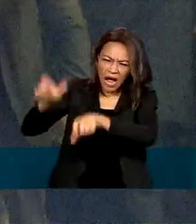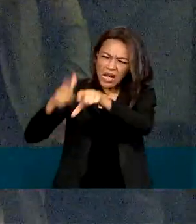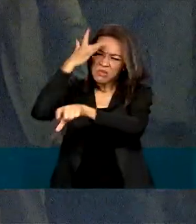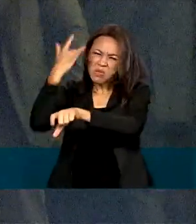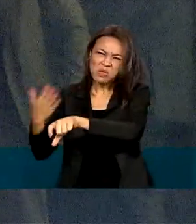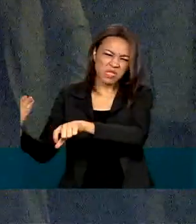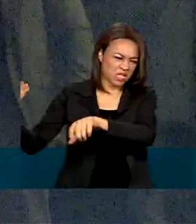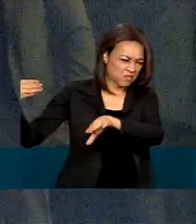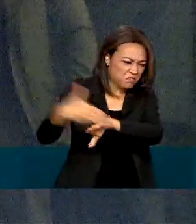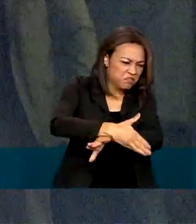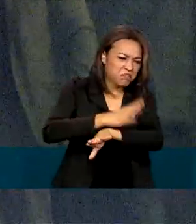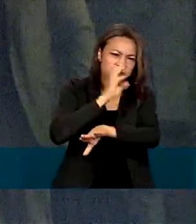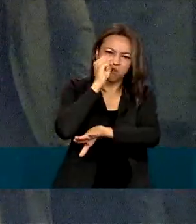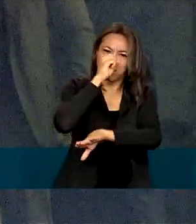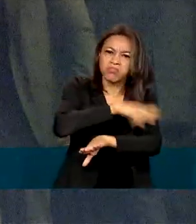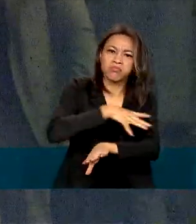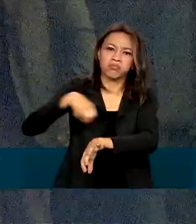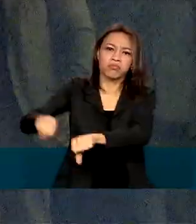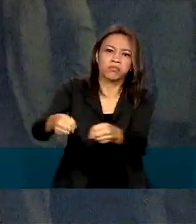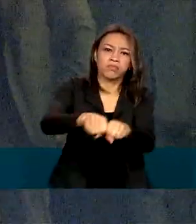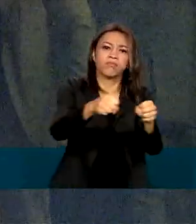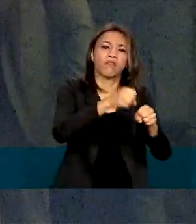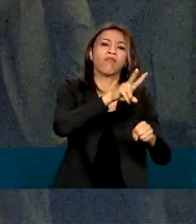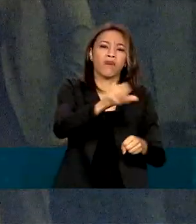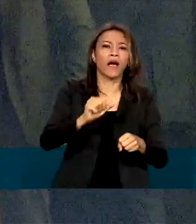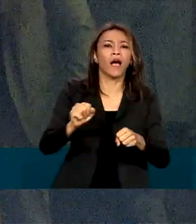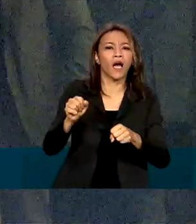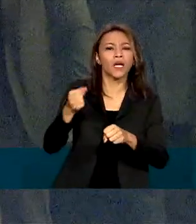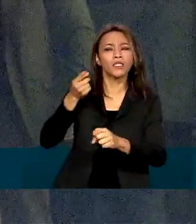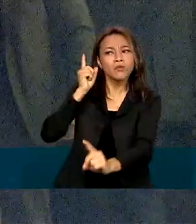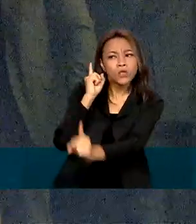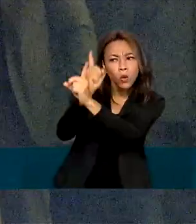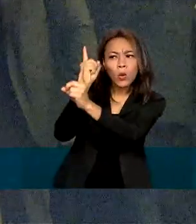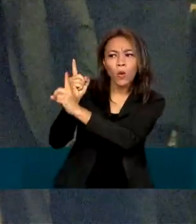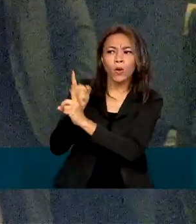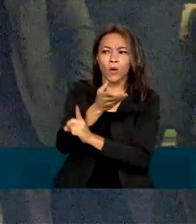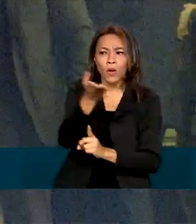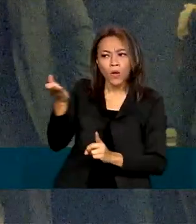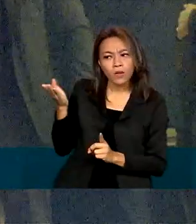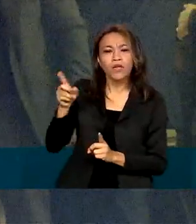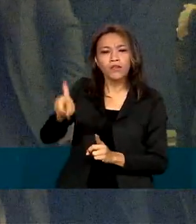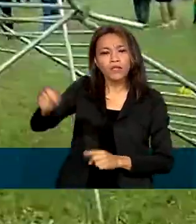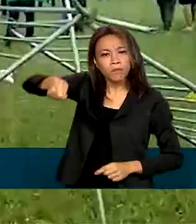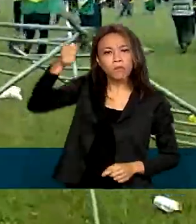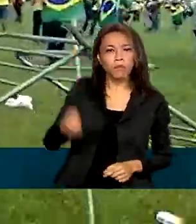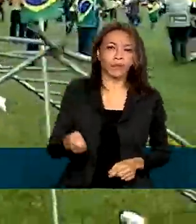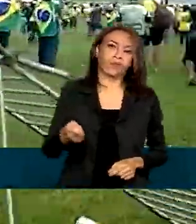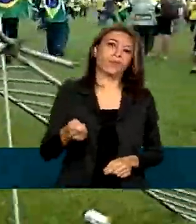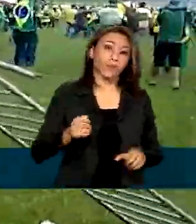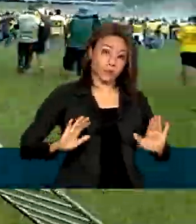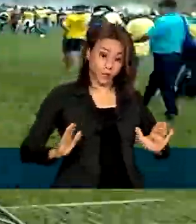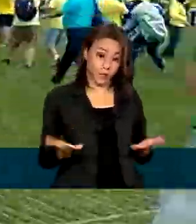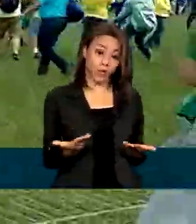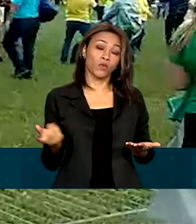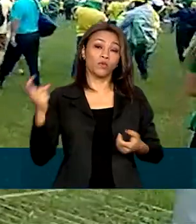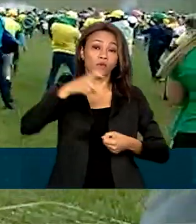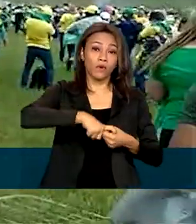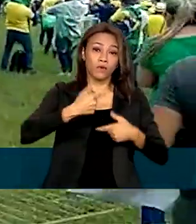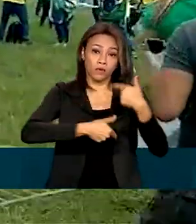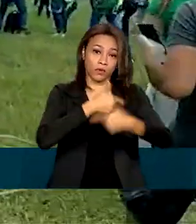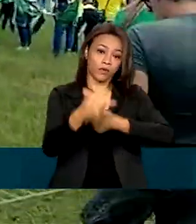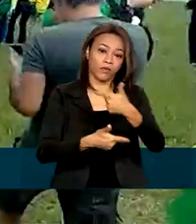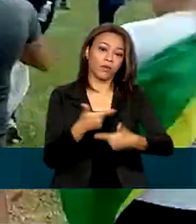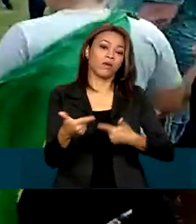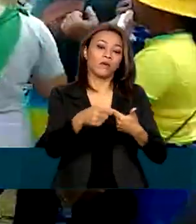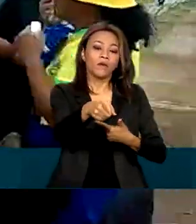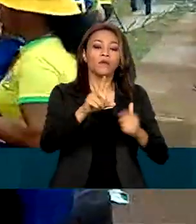de vandalismo serão identificados e punidos e que retorna ainda hoje os trabalhos no Palácio do Planalto. Neste domingo, o presidente